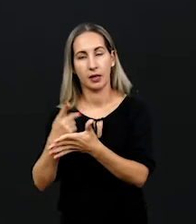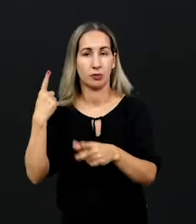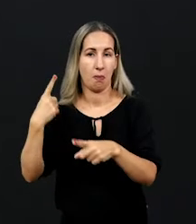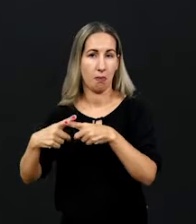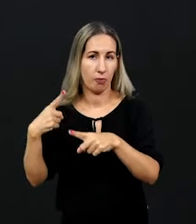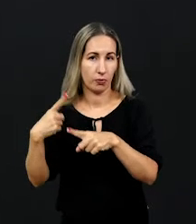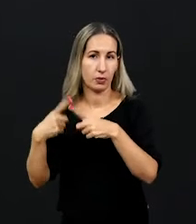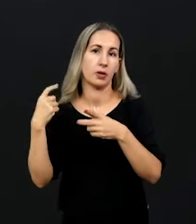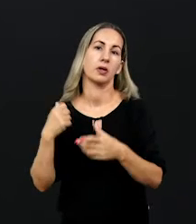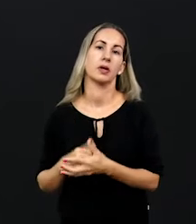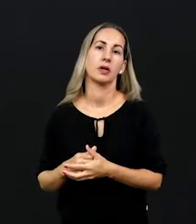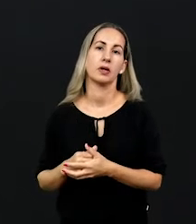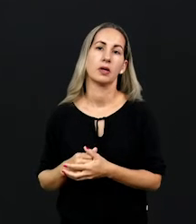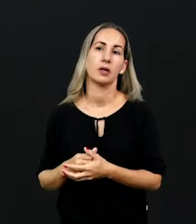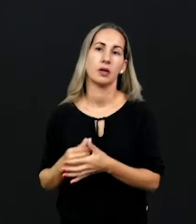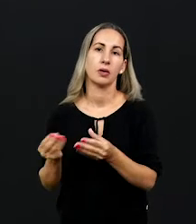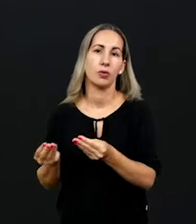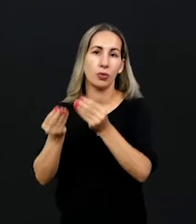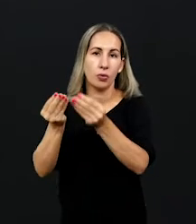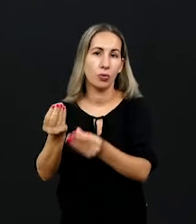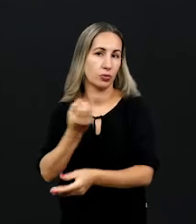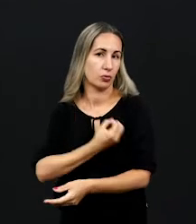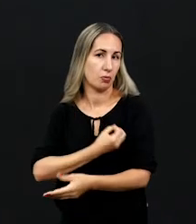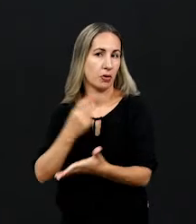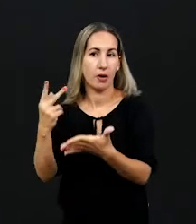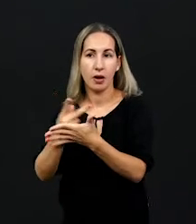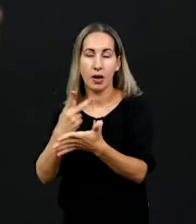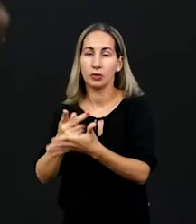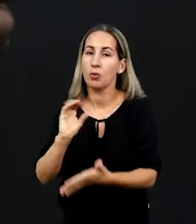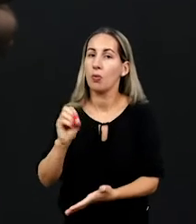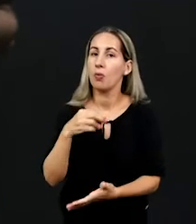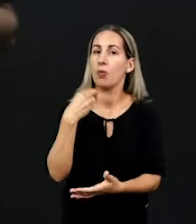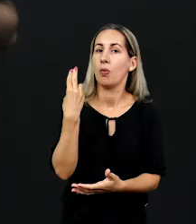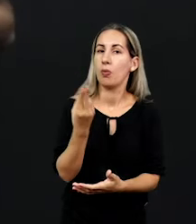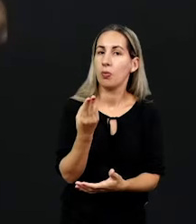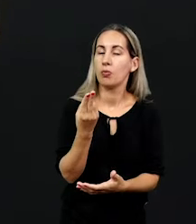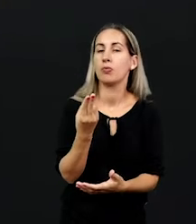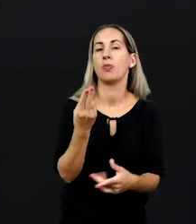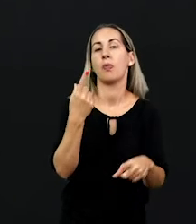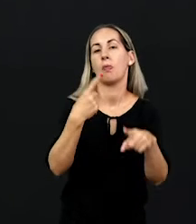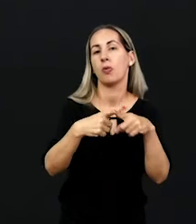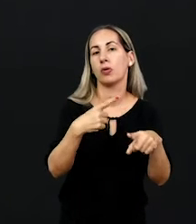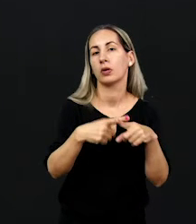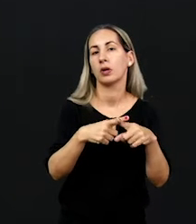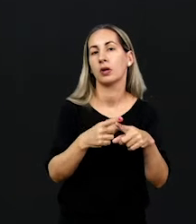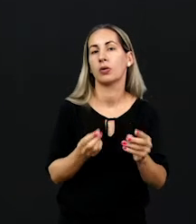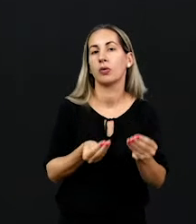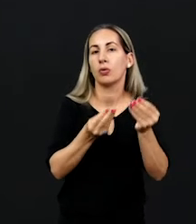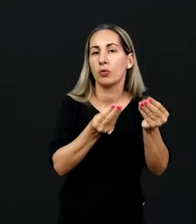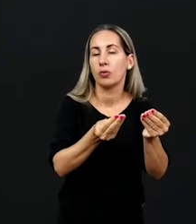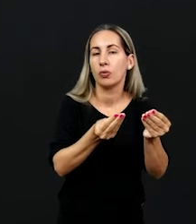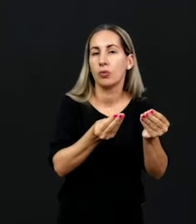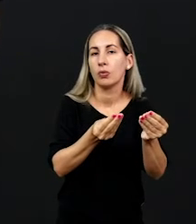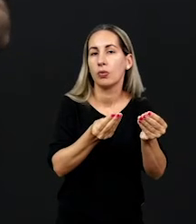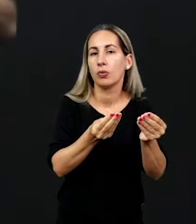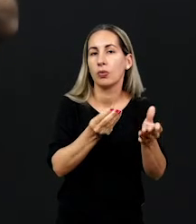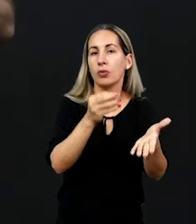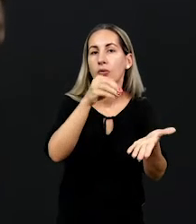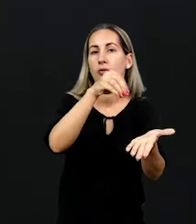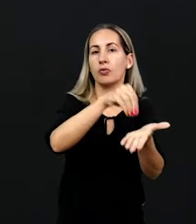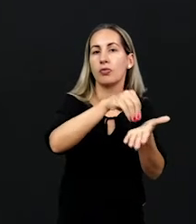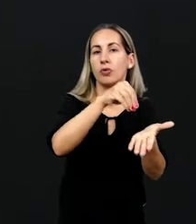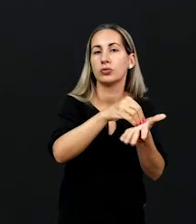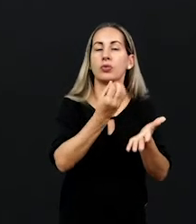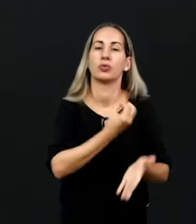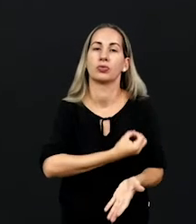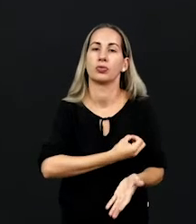você realmente colocou ali um número errado, ou ele está errado porque você não colocou